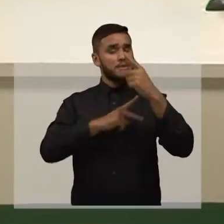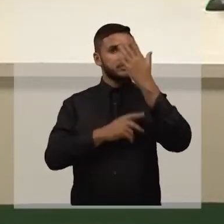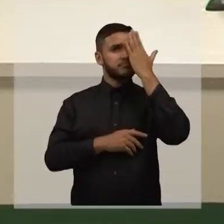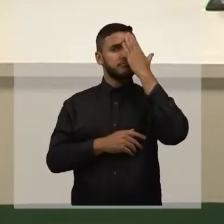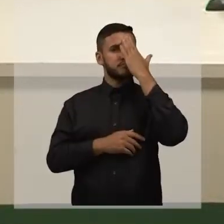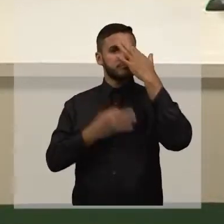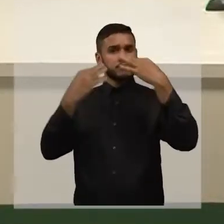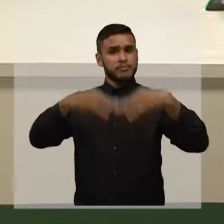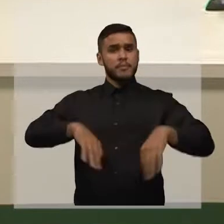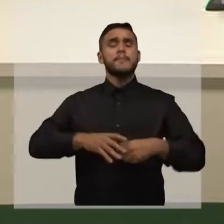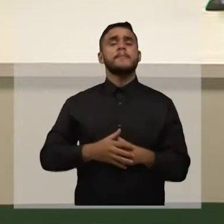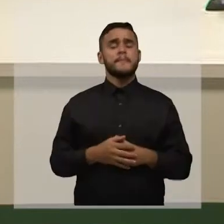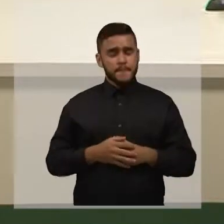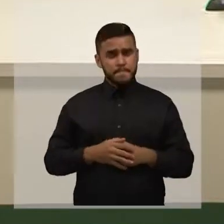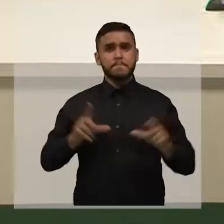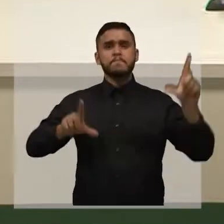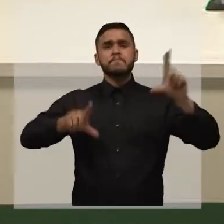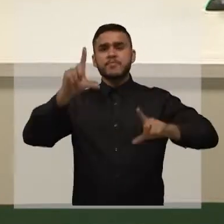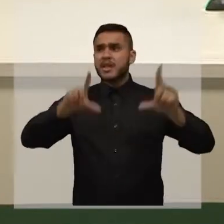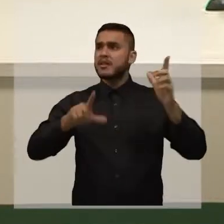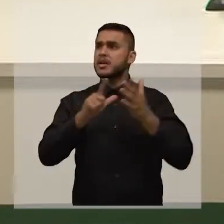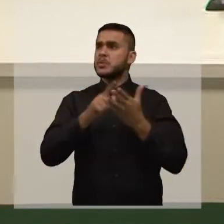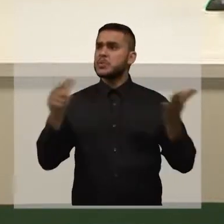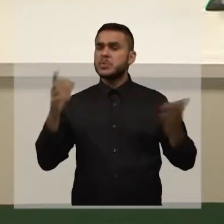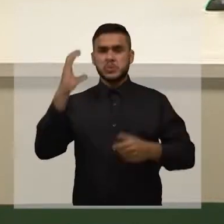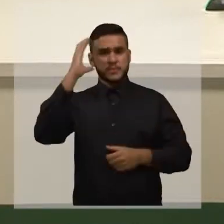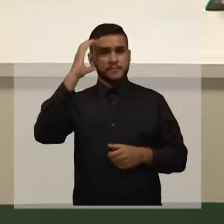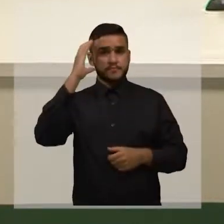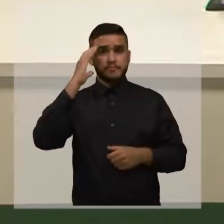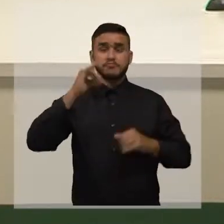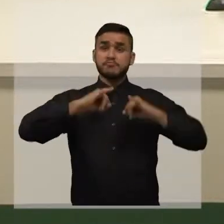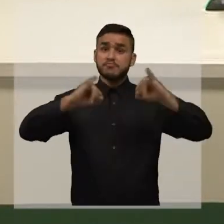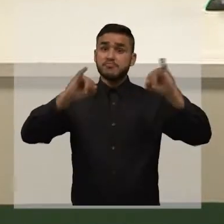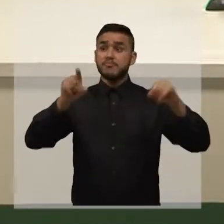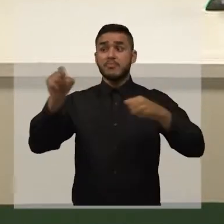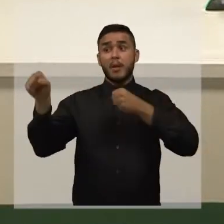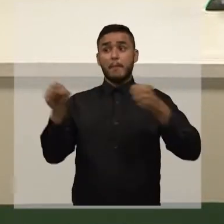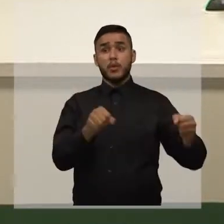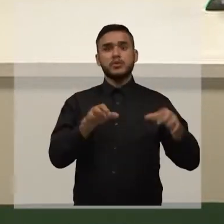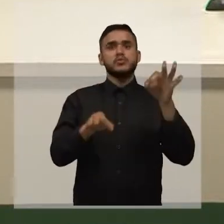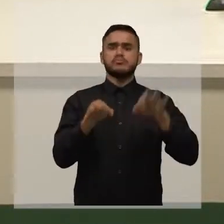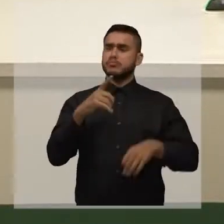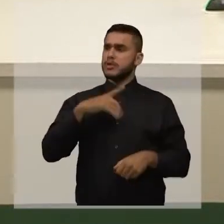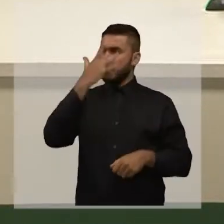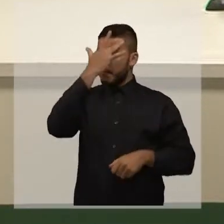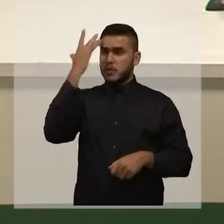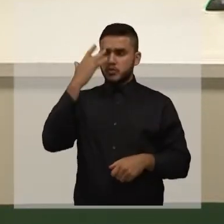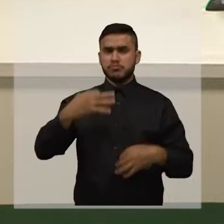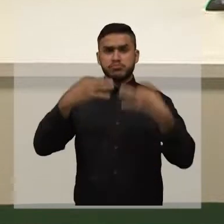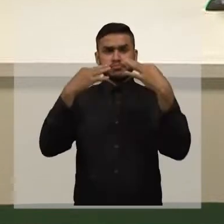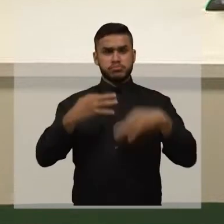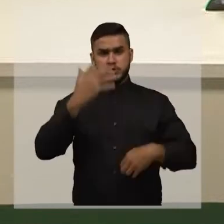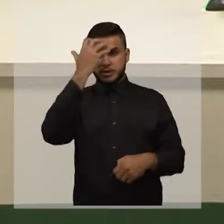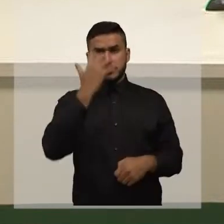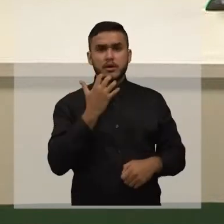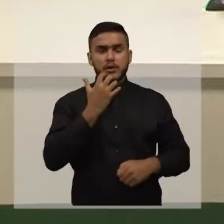imprensa está generalizando, sem retirar do meio, os homens de bem do judiciário. E são muitos, Luiz. Não